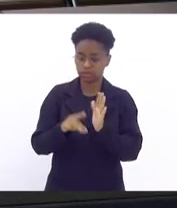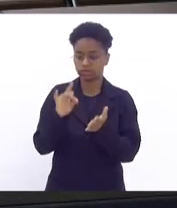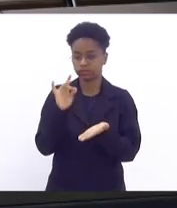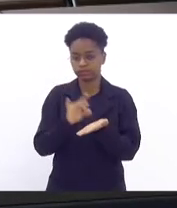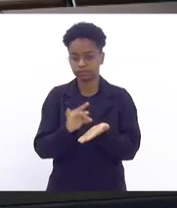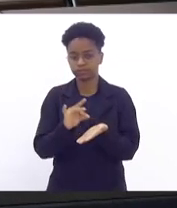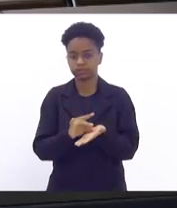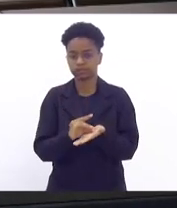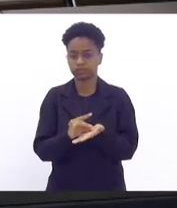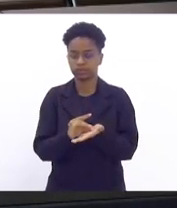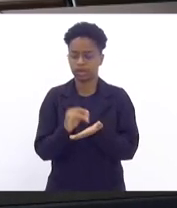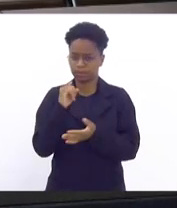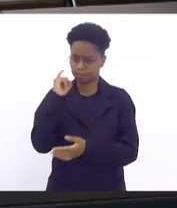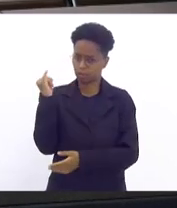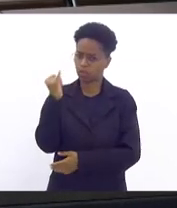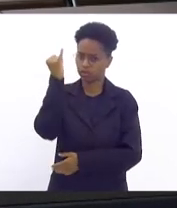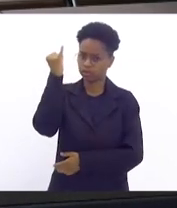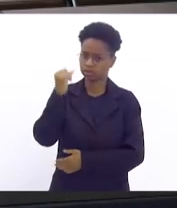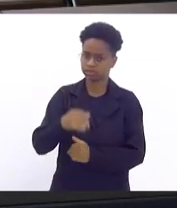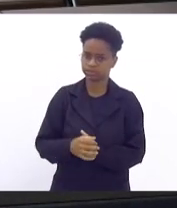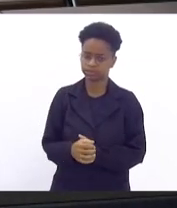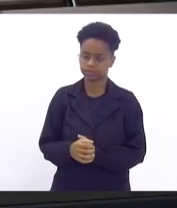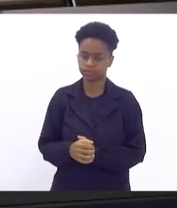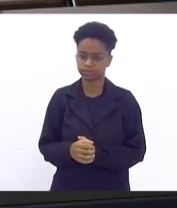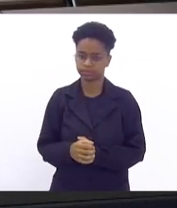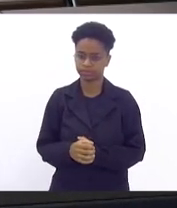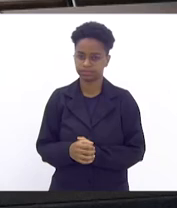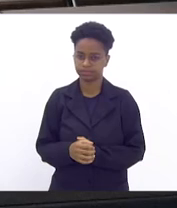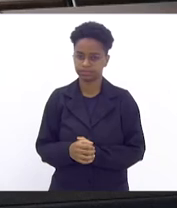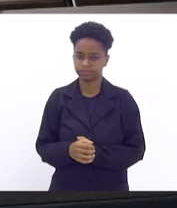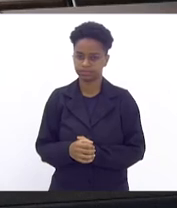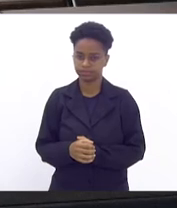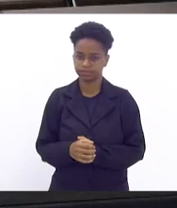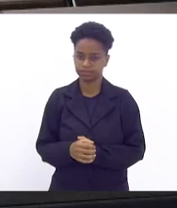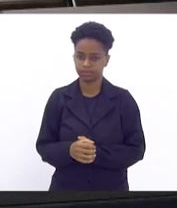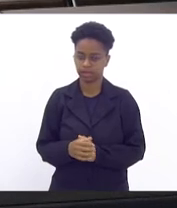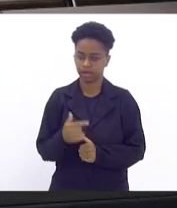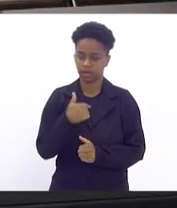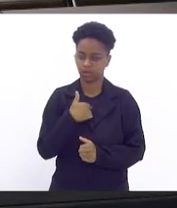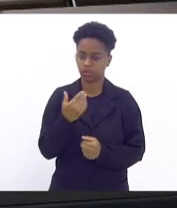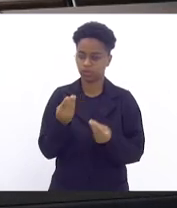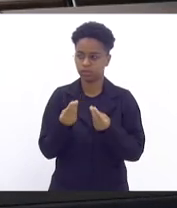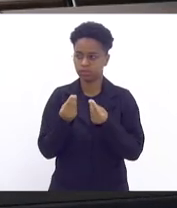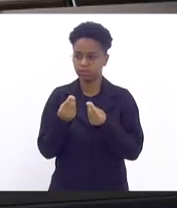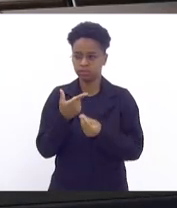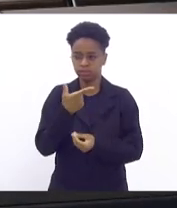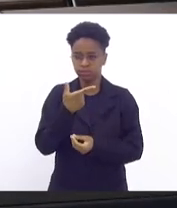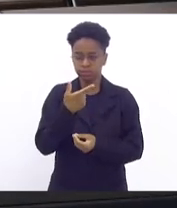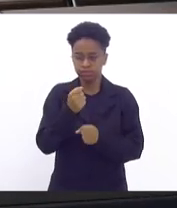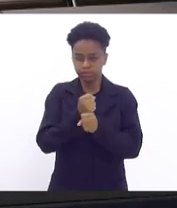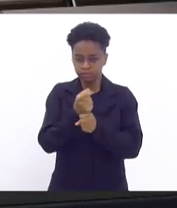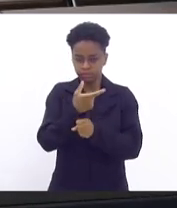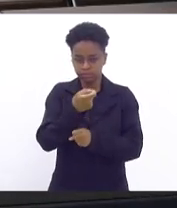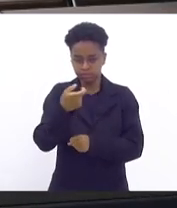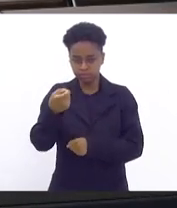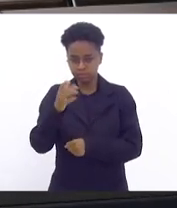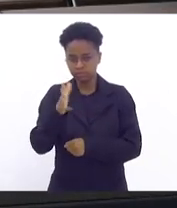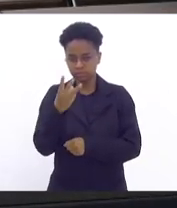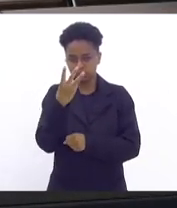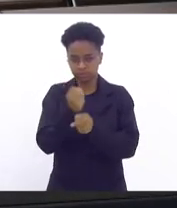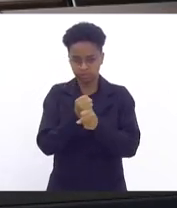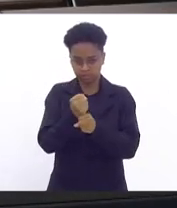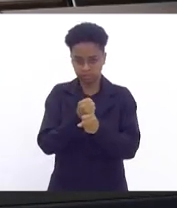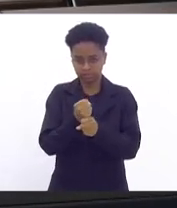é relevante que eu era de 2020 Portanto tem três anos